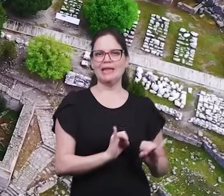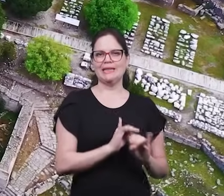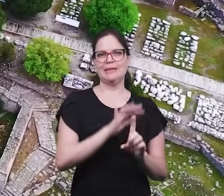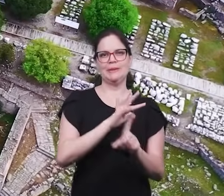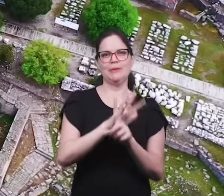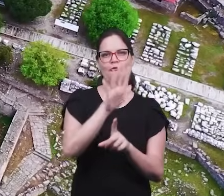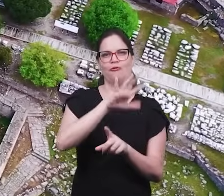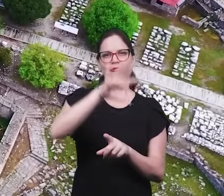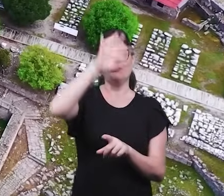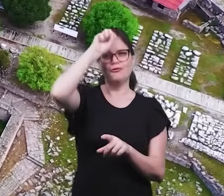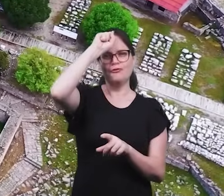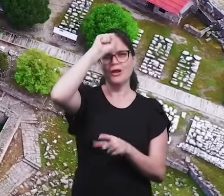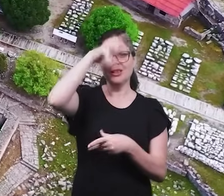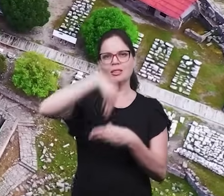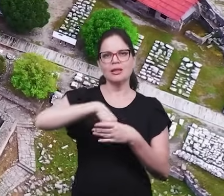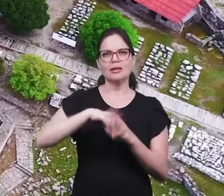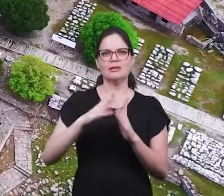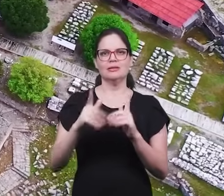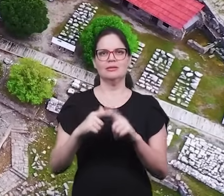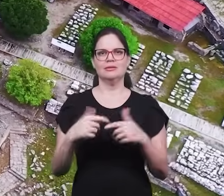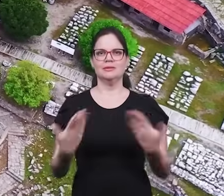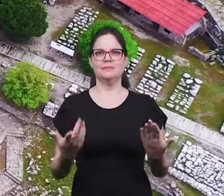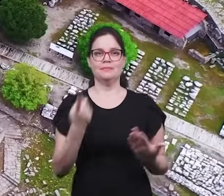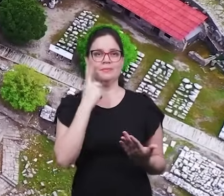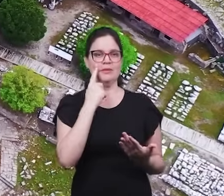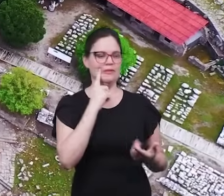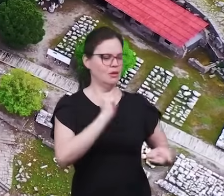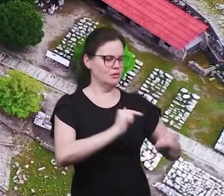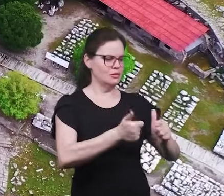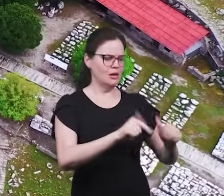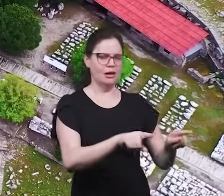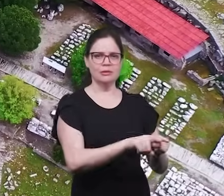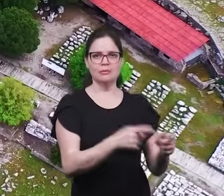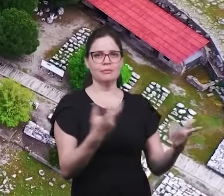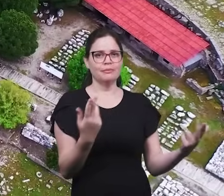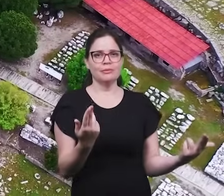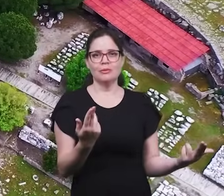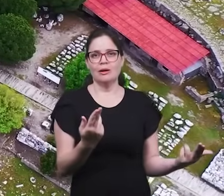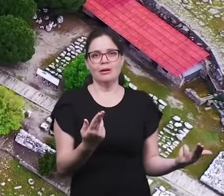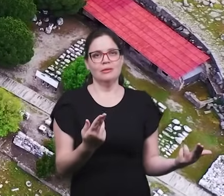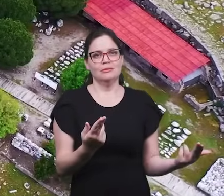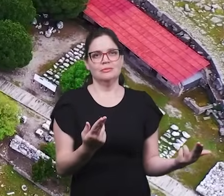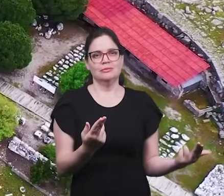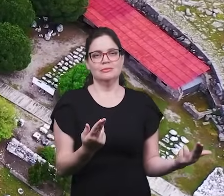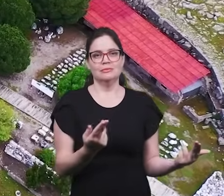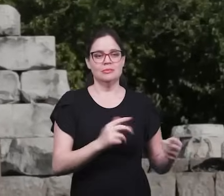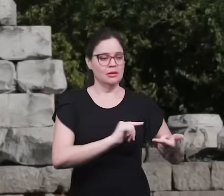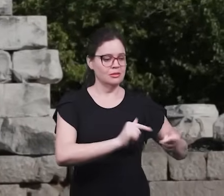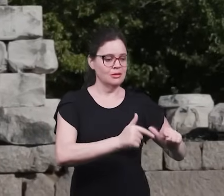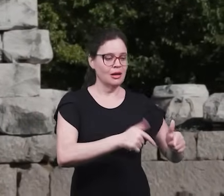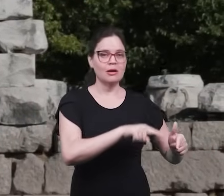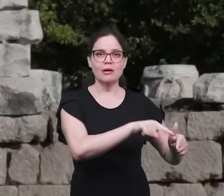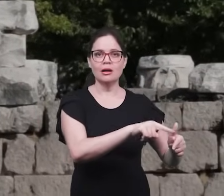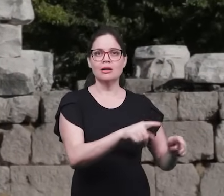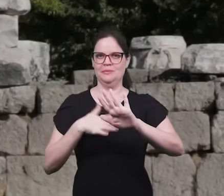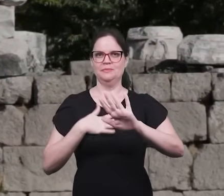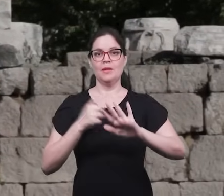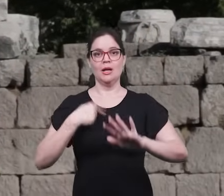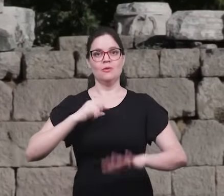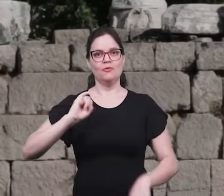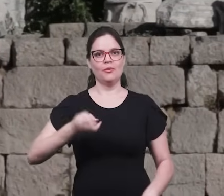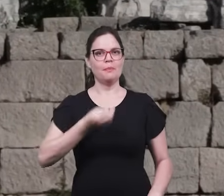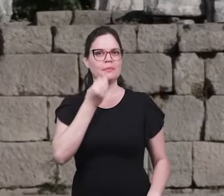mudada, a contaminação, da idolatria, da feitiçaria. Quer dizer, o homem... Israel foi a mesma coisa.